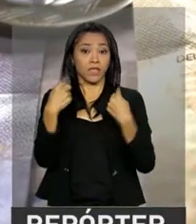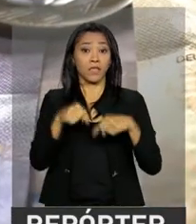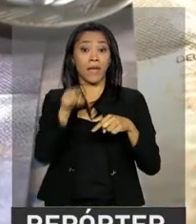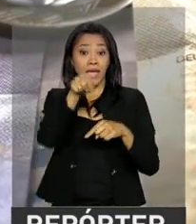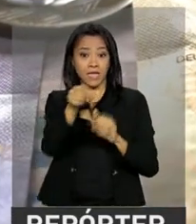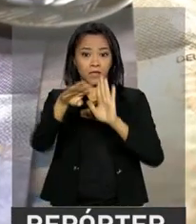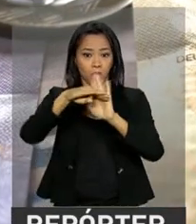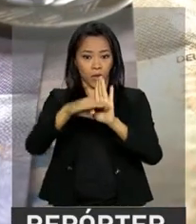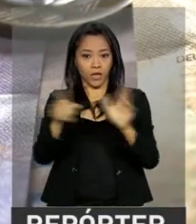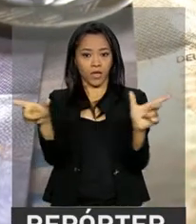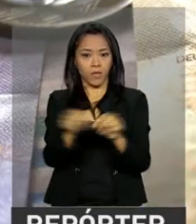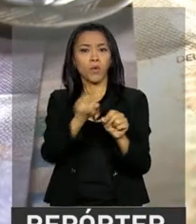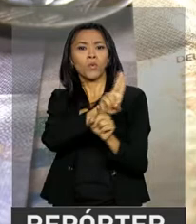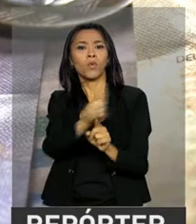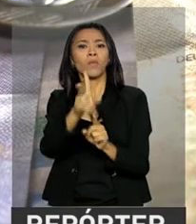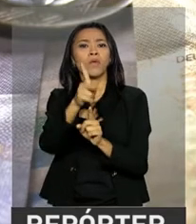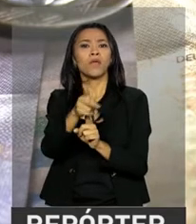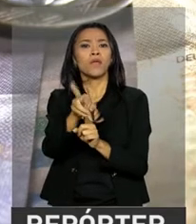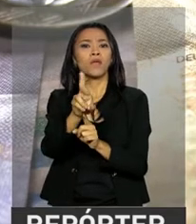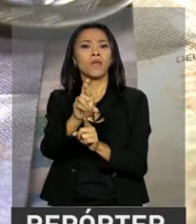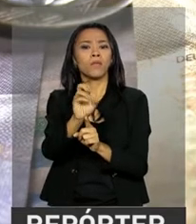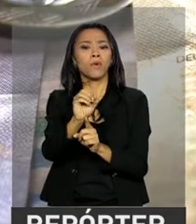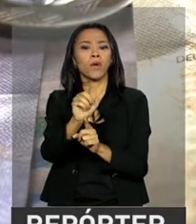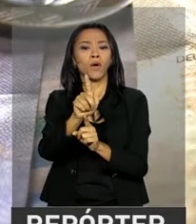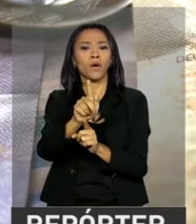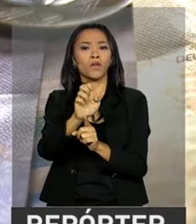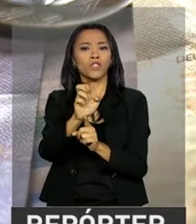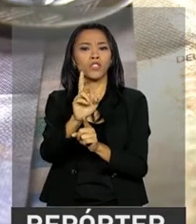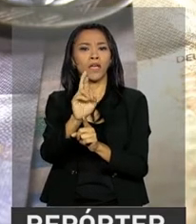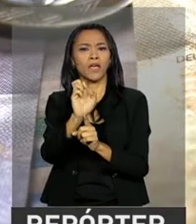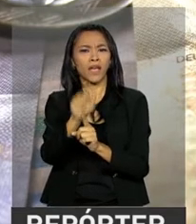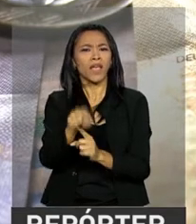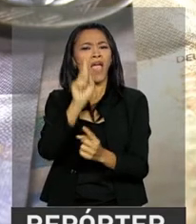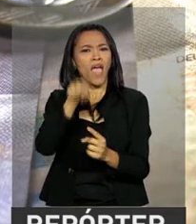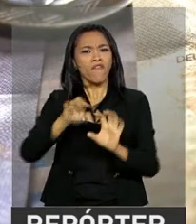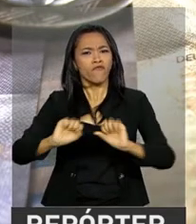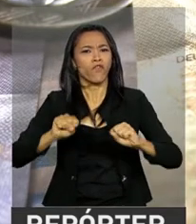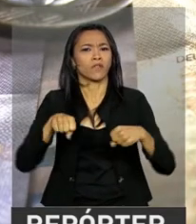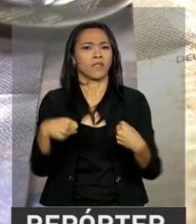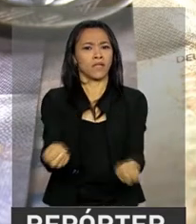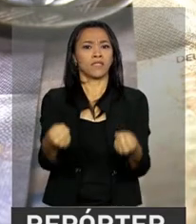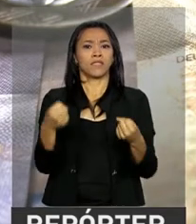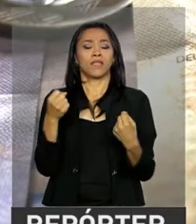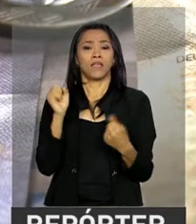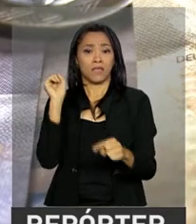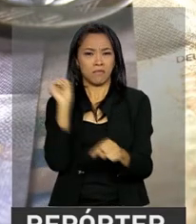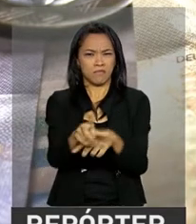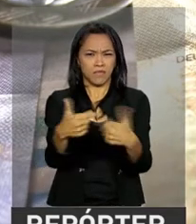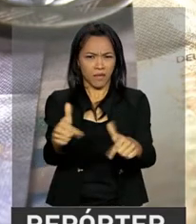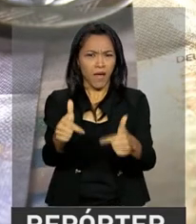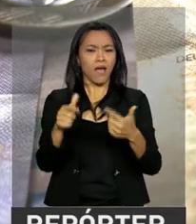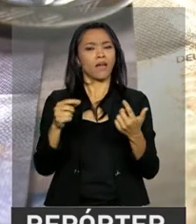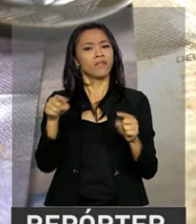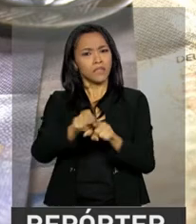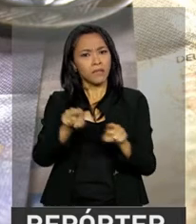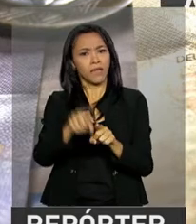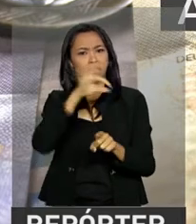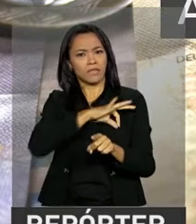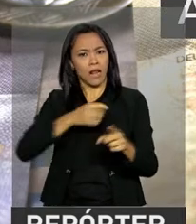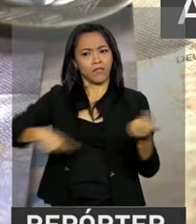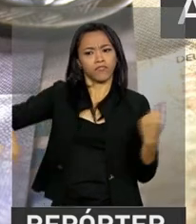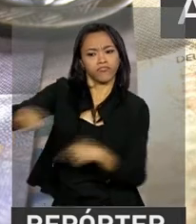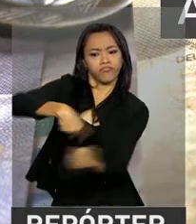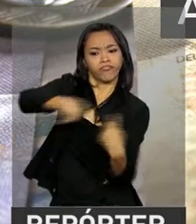o programa do bnds de apoio ao fortalecimento da capacidade de geração de emprego e renda com o objetivo de